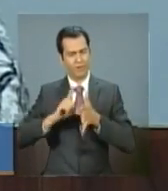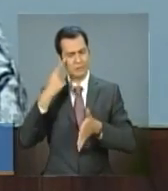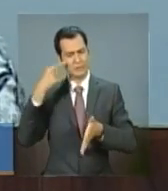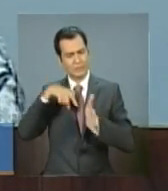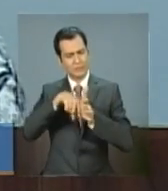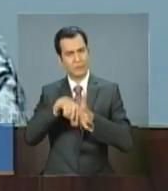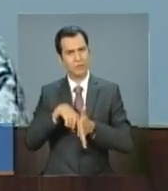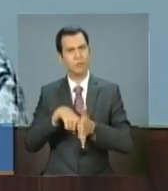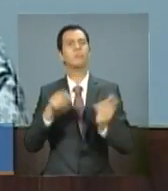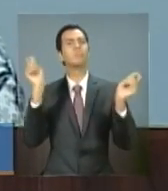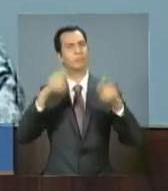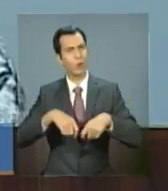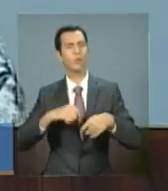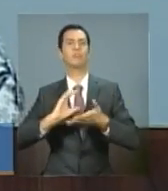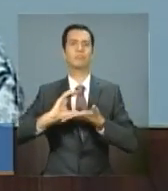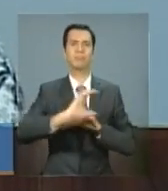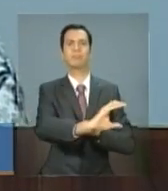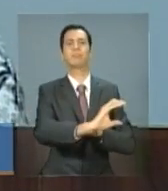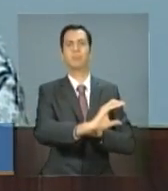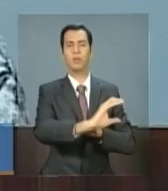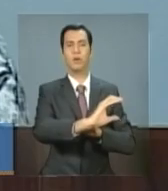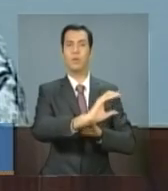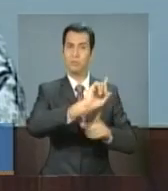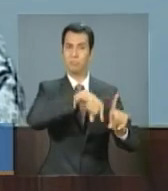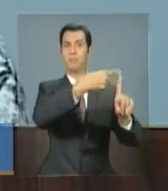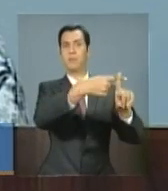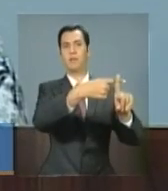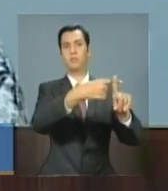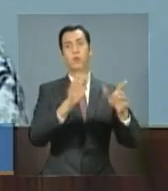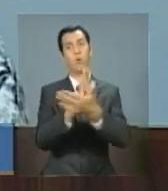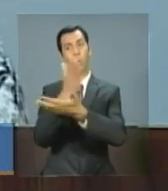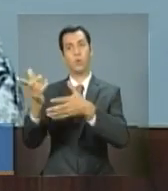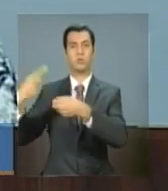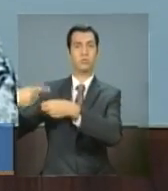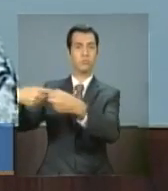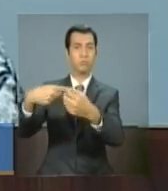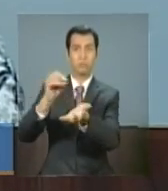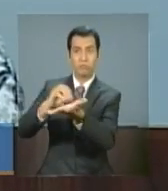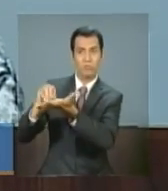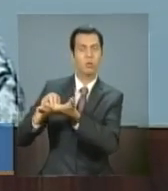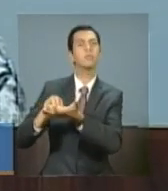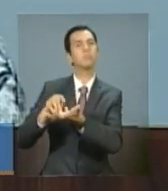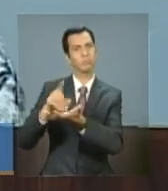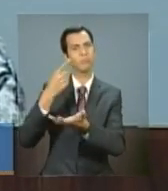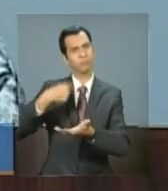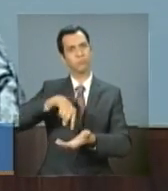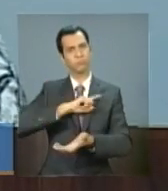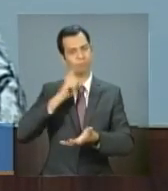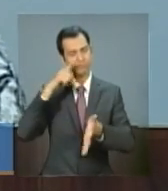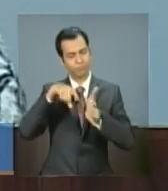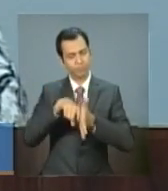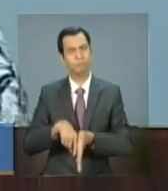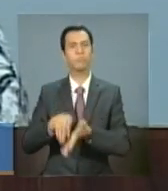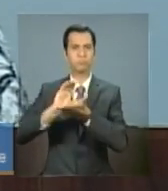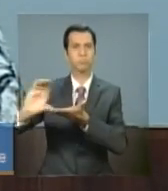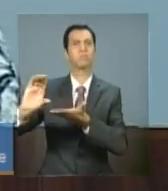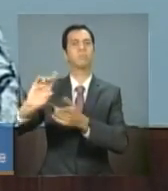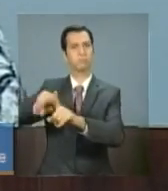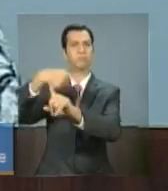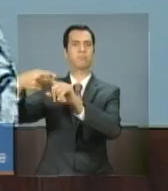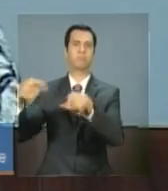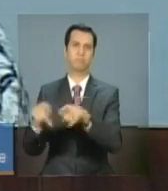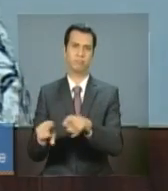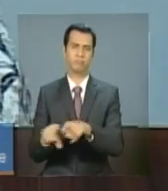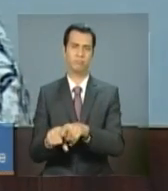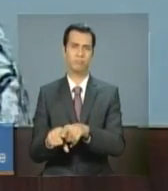já ultrapassaram, né, já estão concedendo mais Bolsa Família do que são as estimativas de população em situação de extrema pobreza.